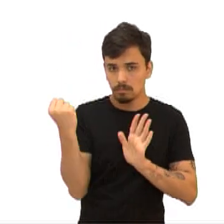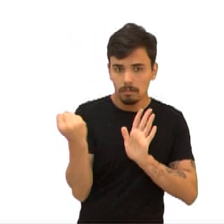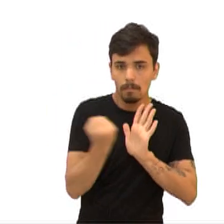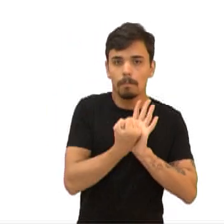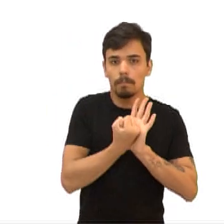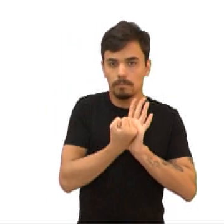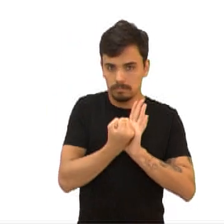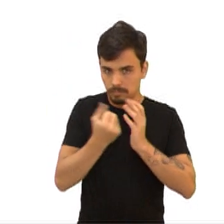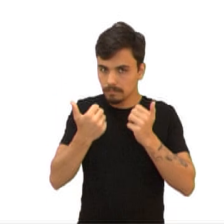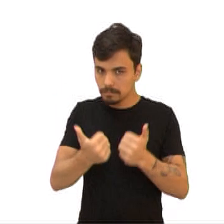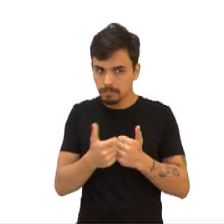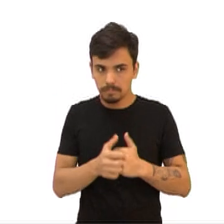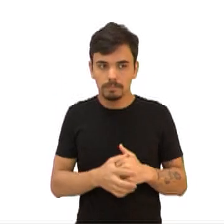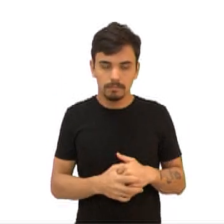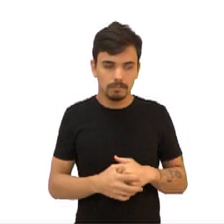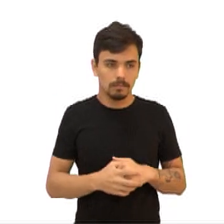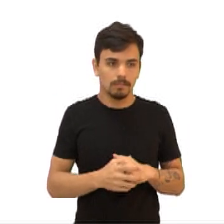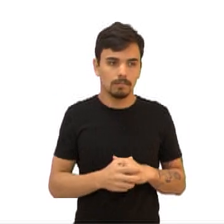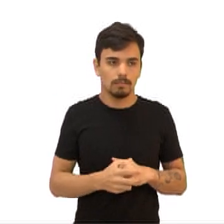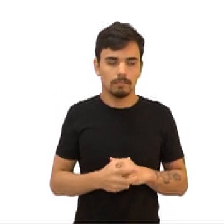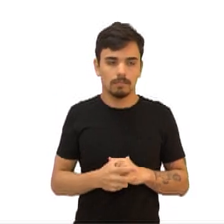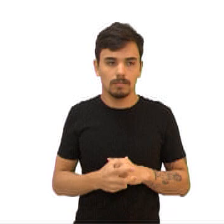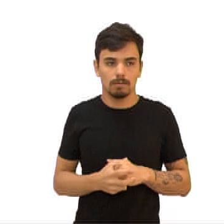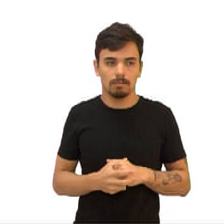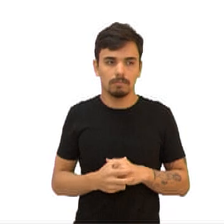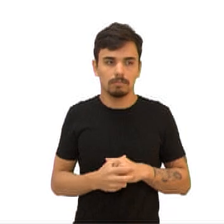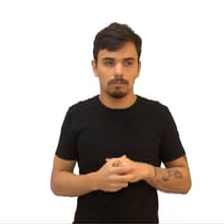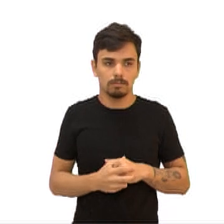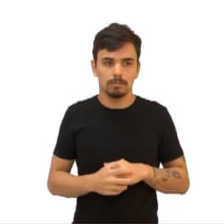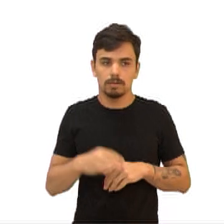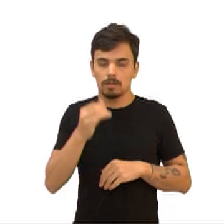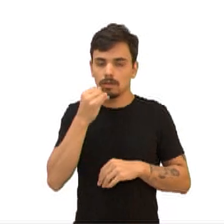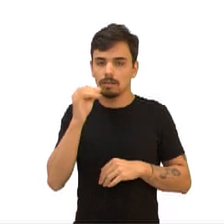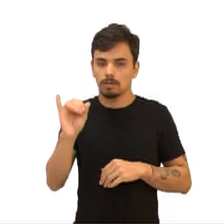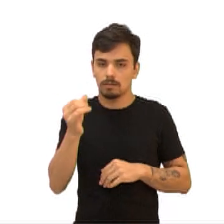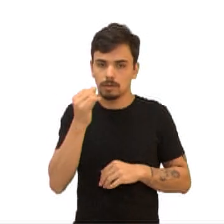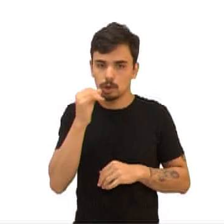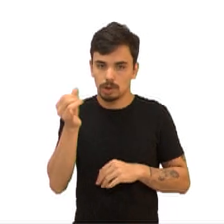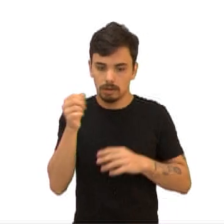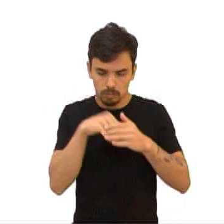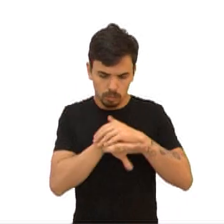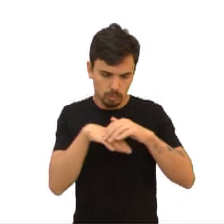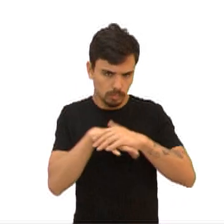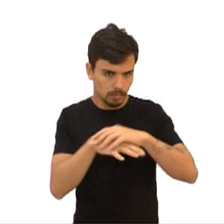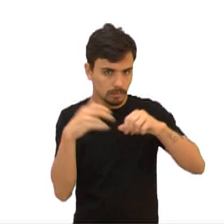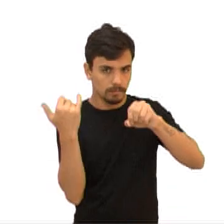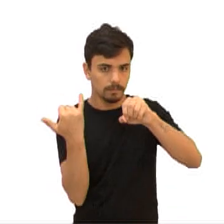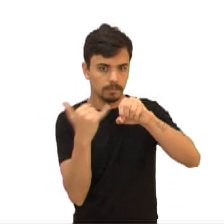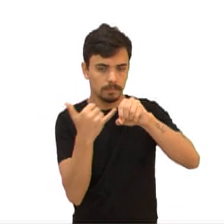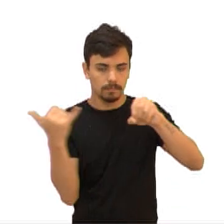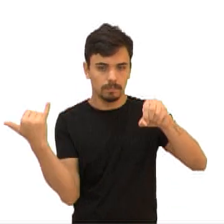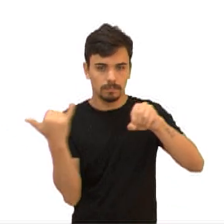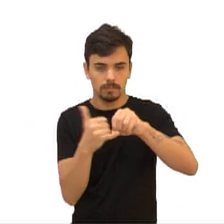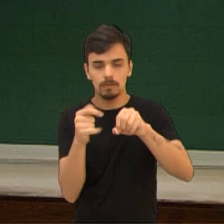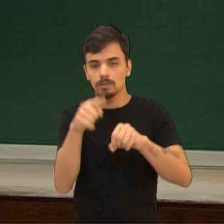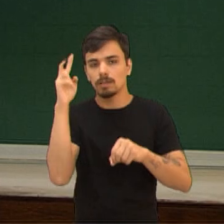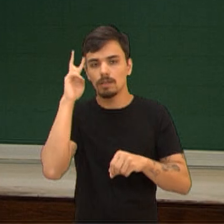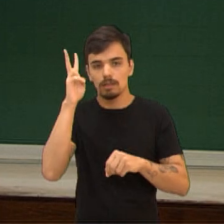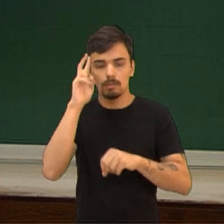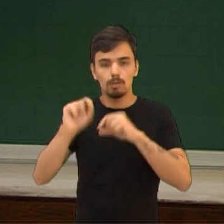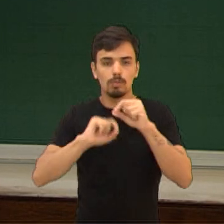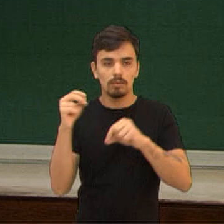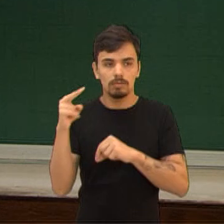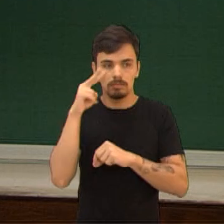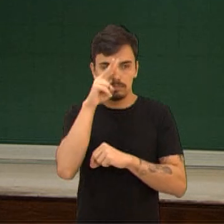nossos circuitos. Ok? Energia acumulada num capacitor. Você deve lembrar que potência é energia